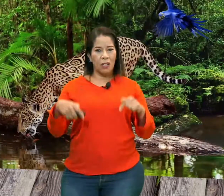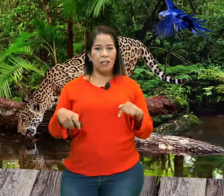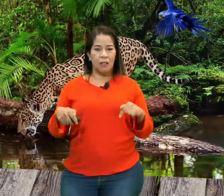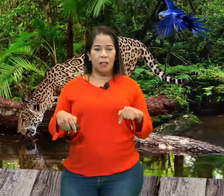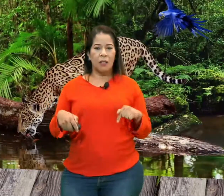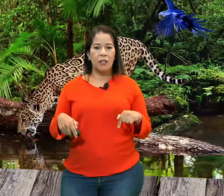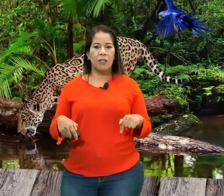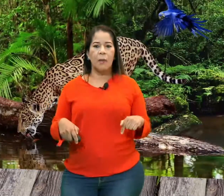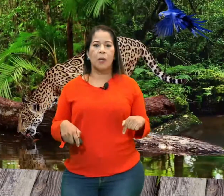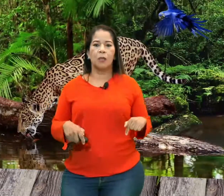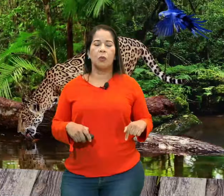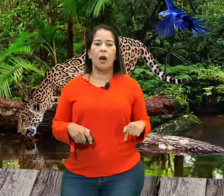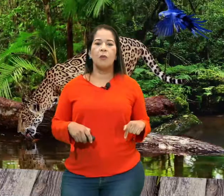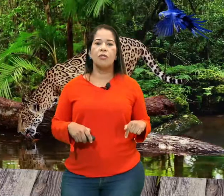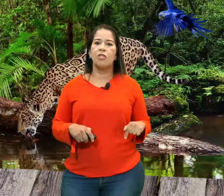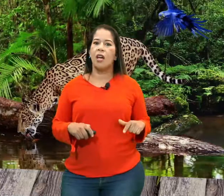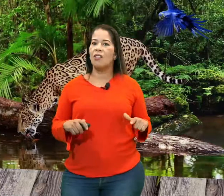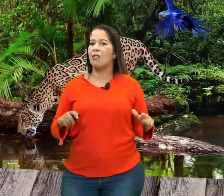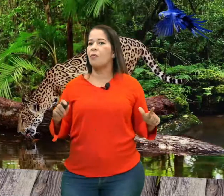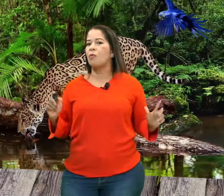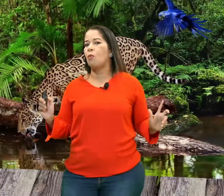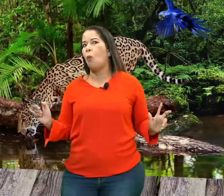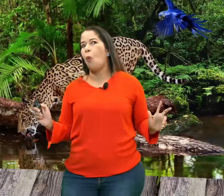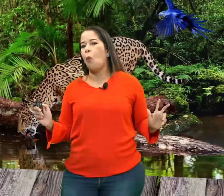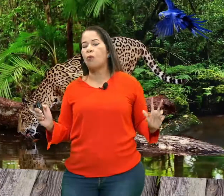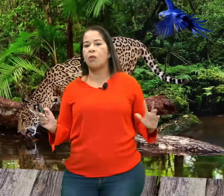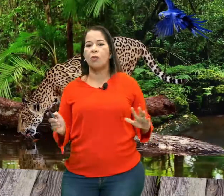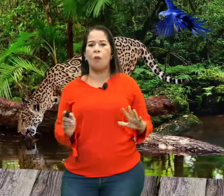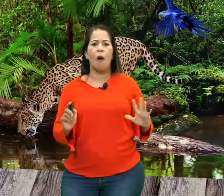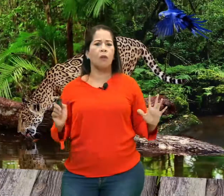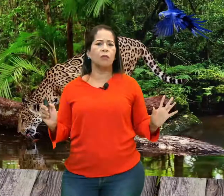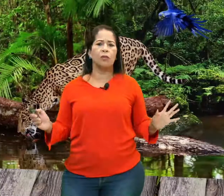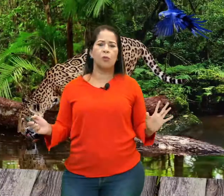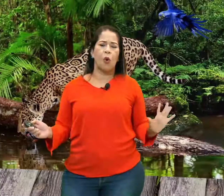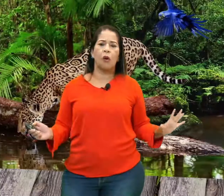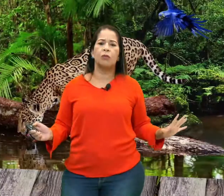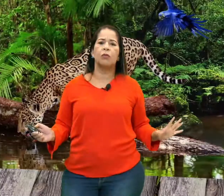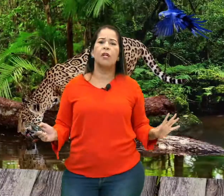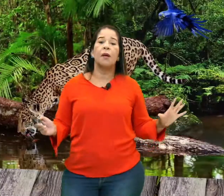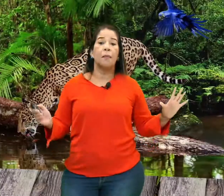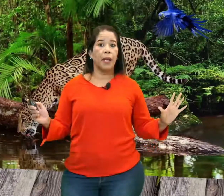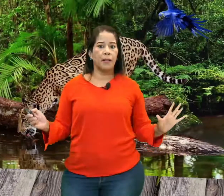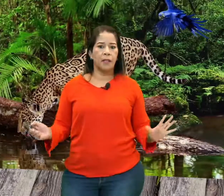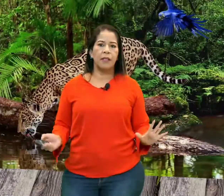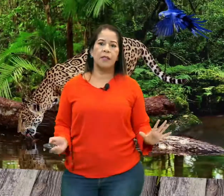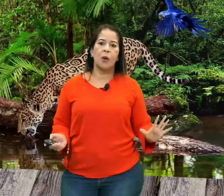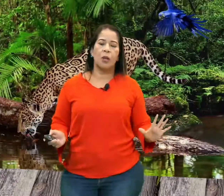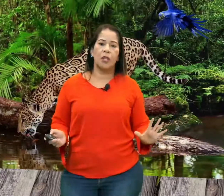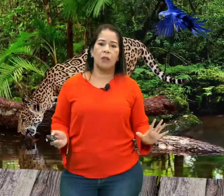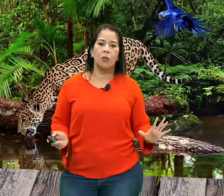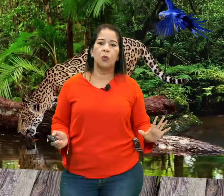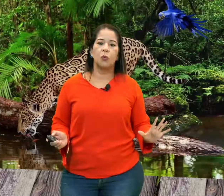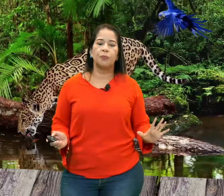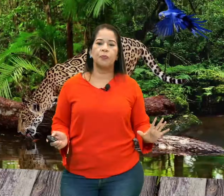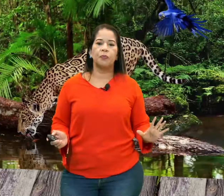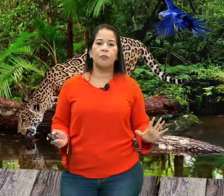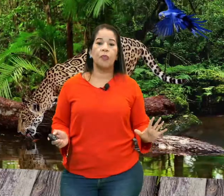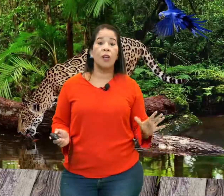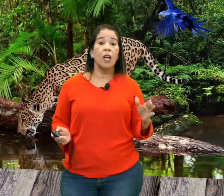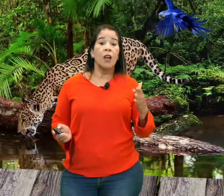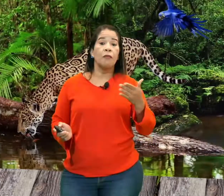na nossa época atual, a gente acha assim muito, discordo. Presta atenção, querido